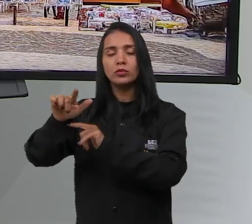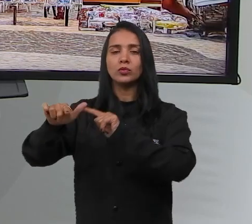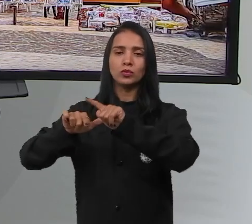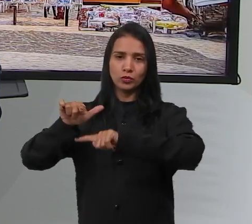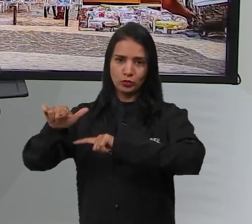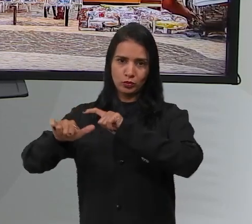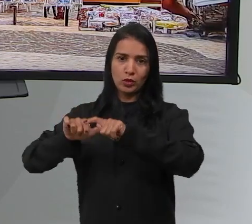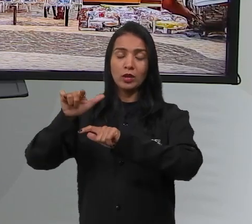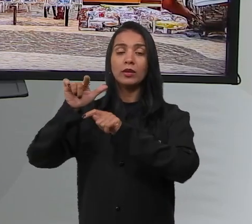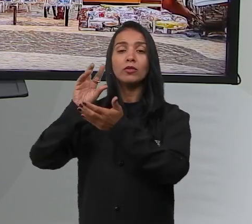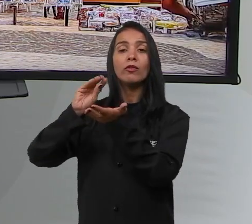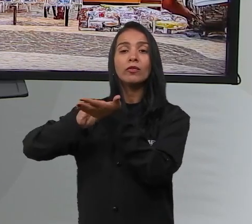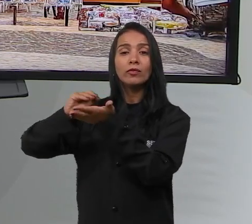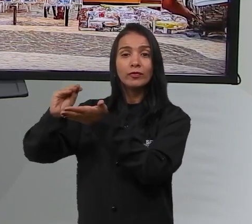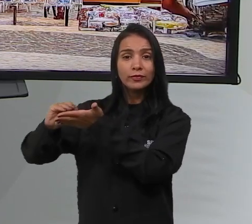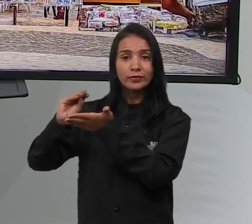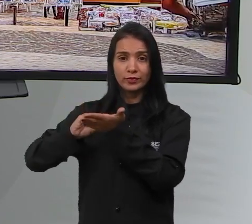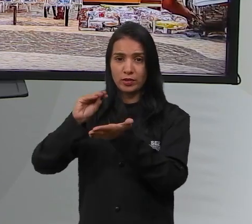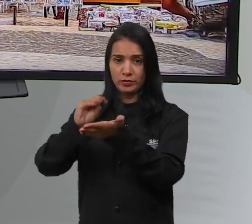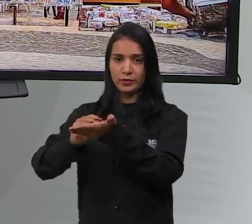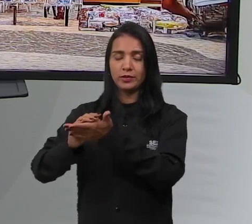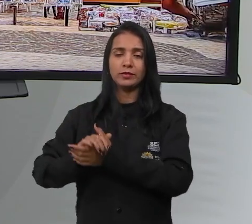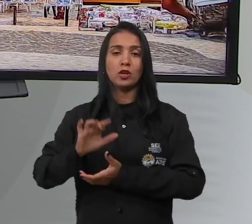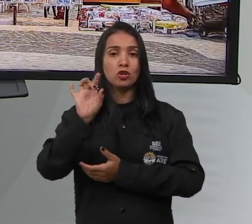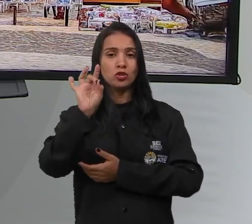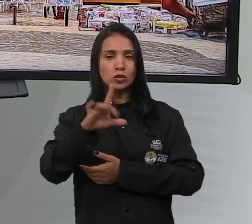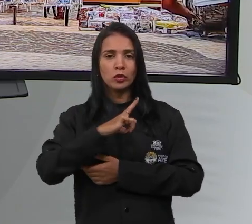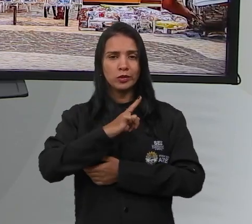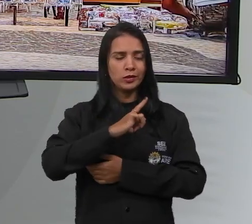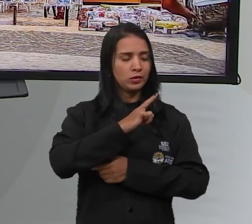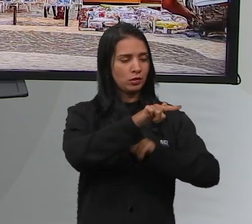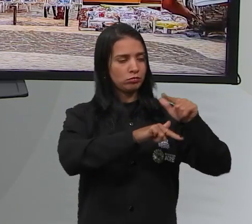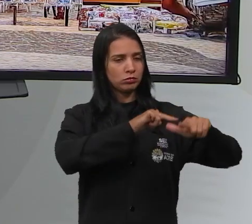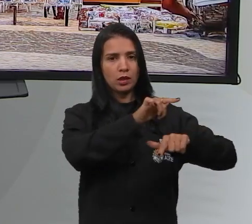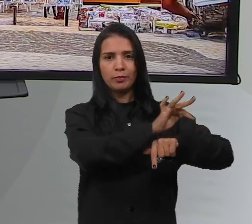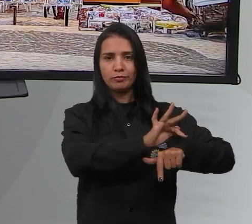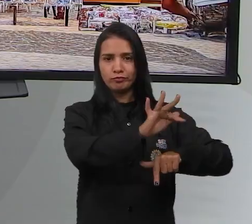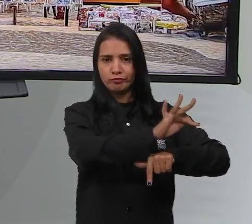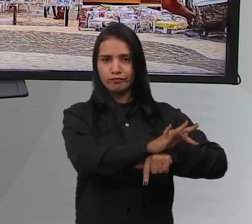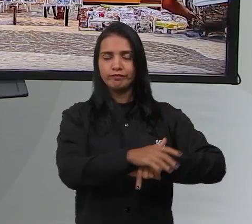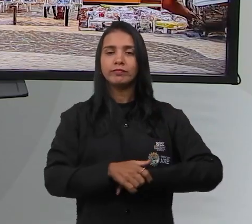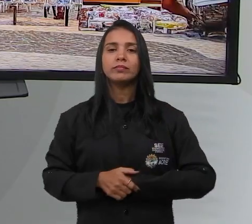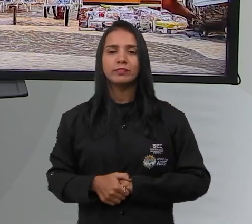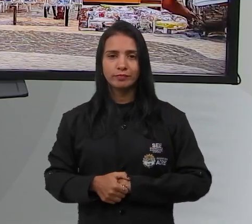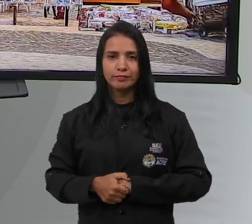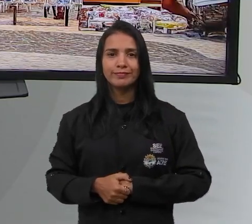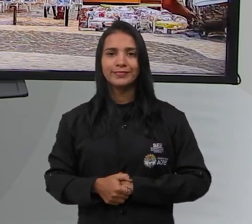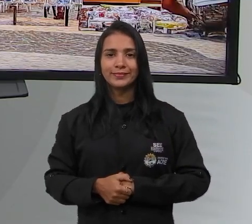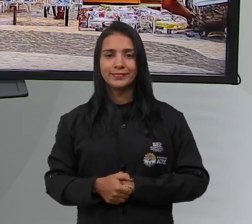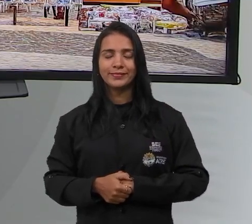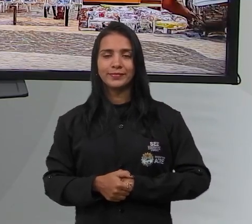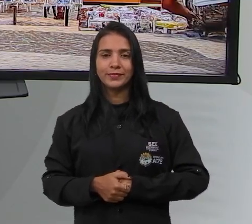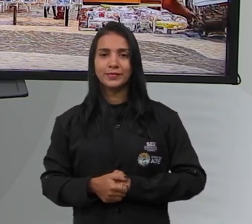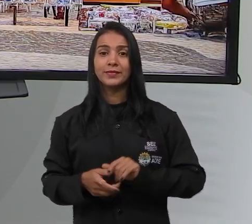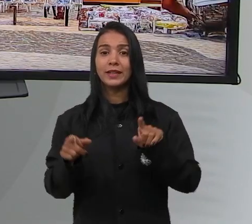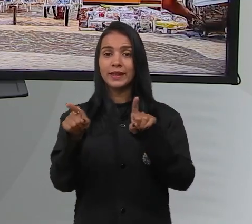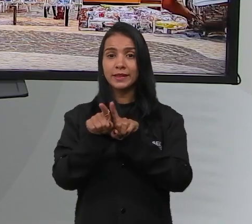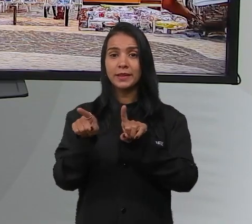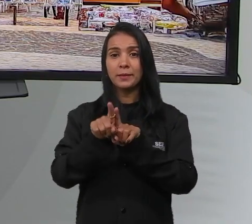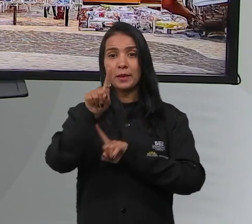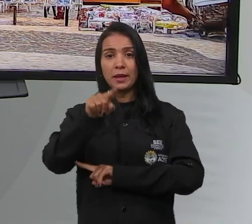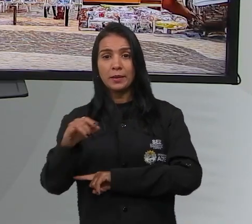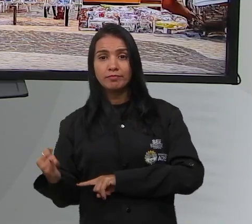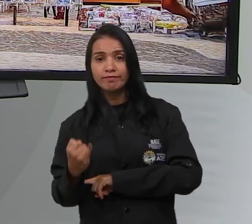ser concedidos aos trabalhadores. É bastante interessante nós também ponderarmos,